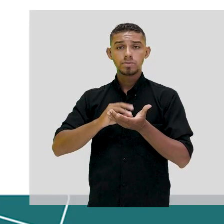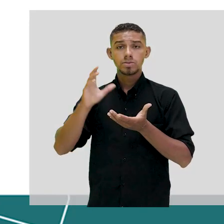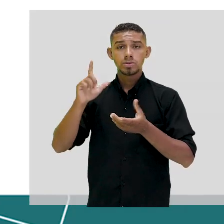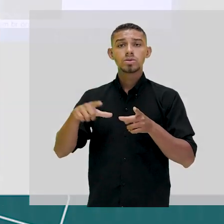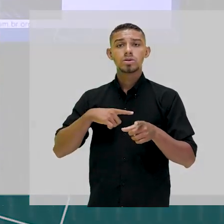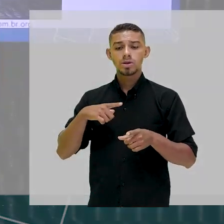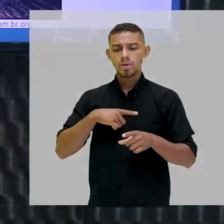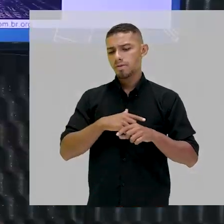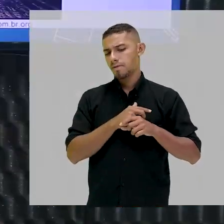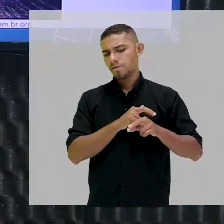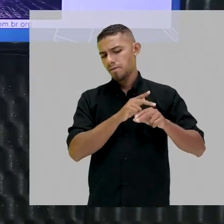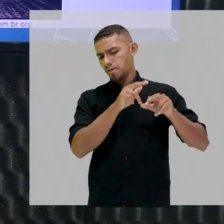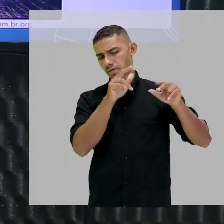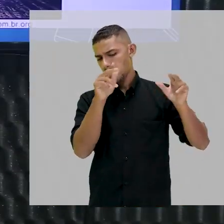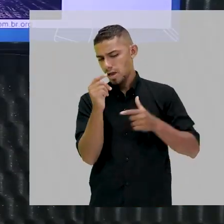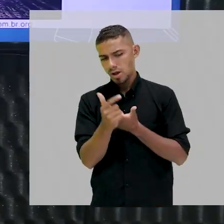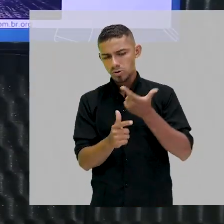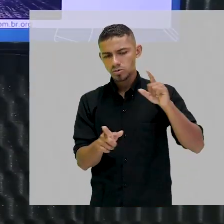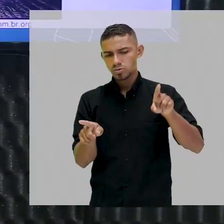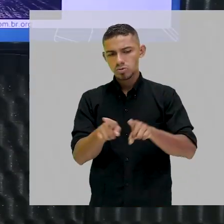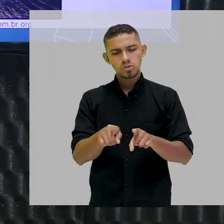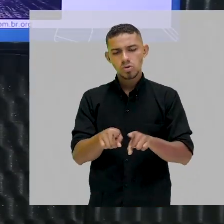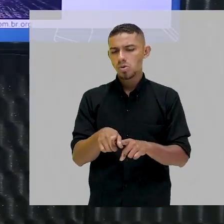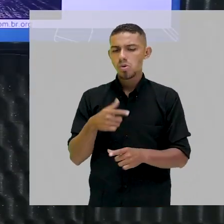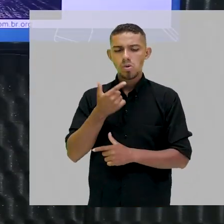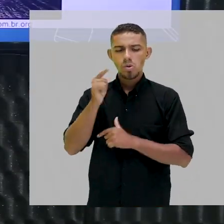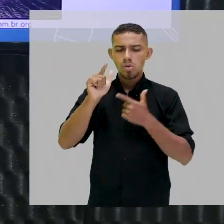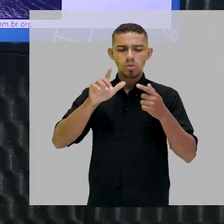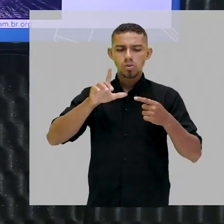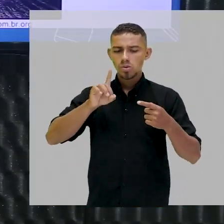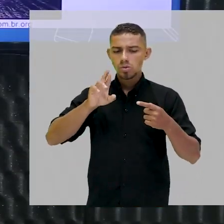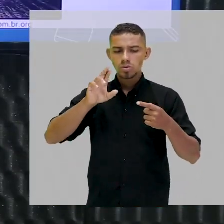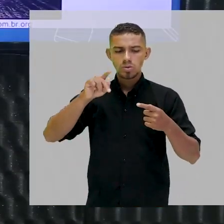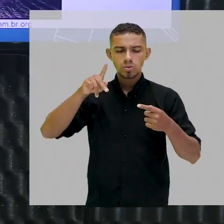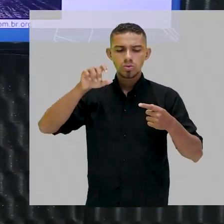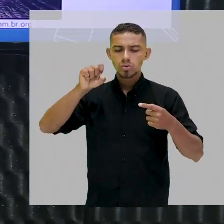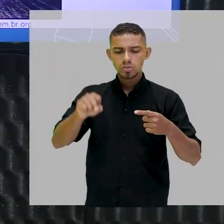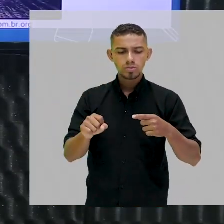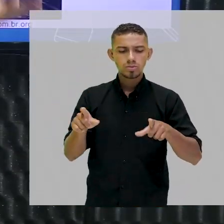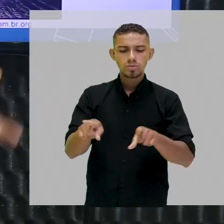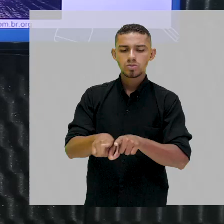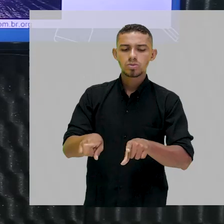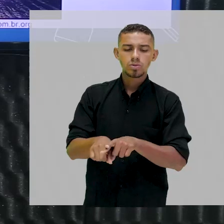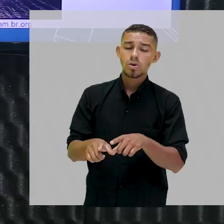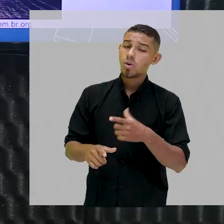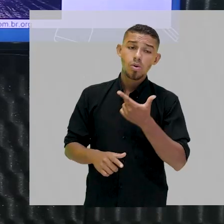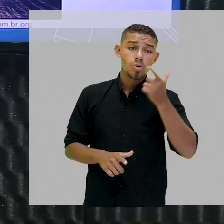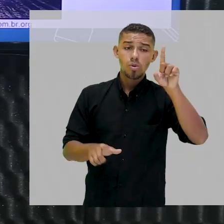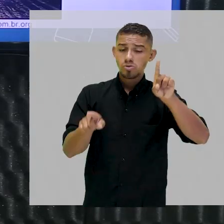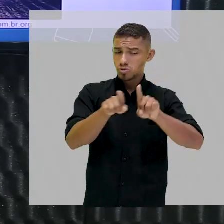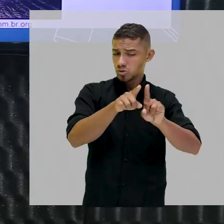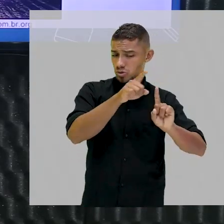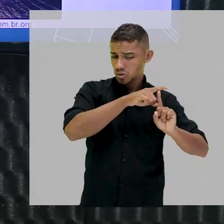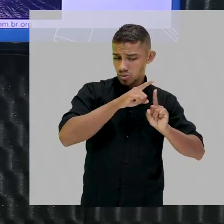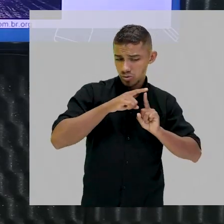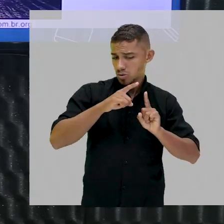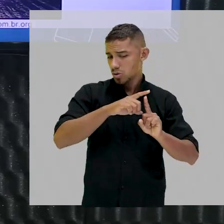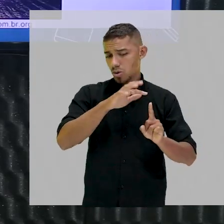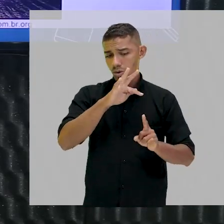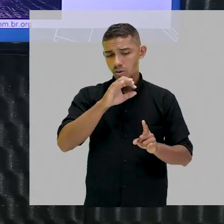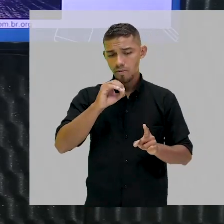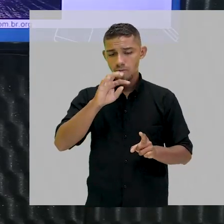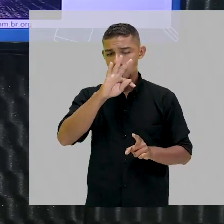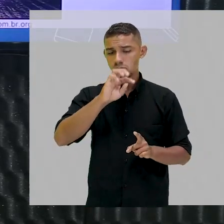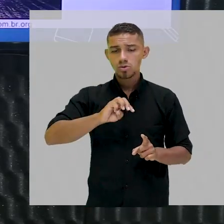ó, existem vários tipos de drops, existem vários tipos de footwork, existem vários tipos de